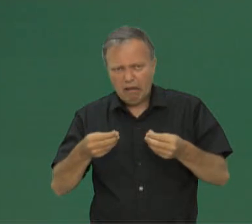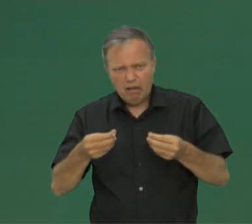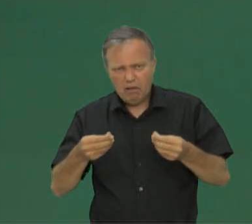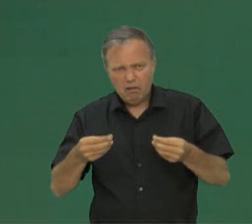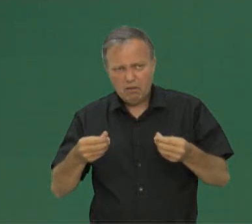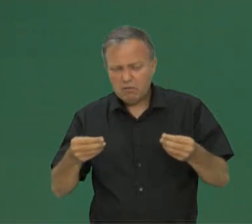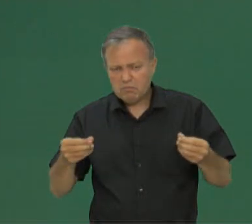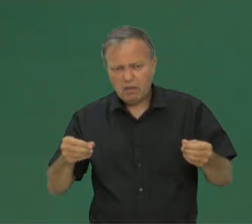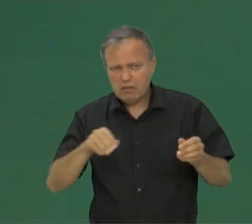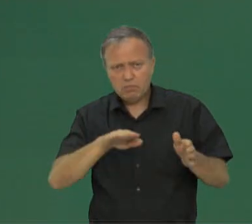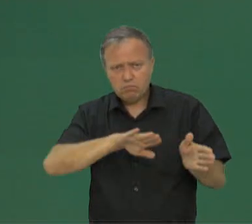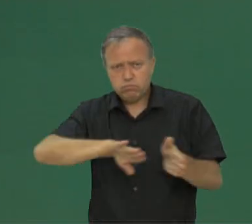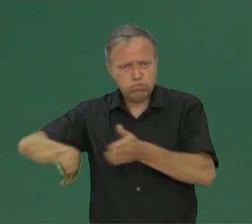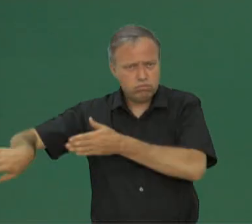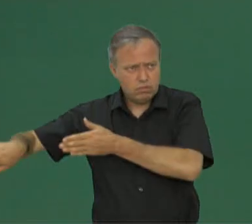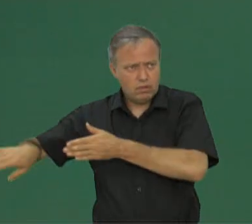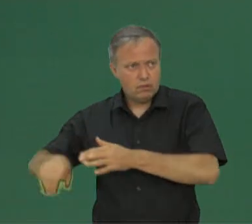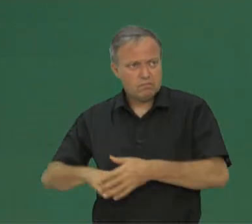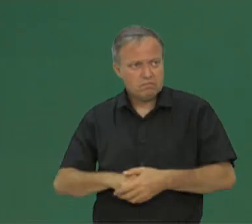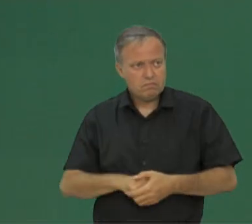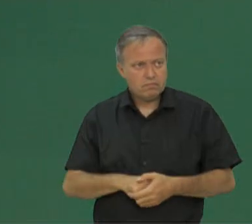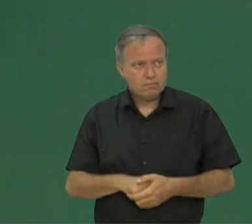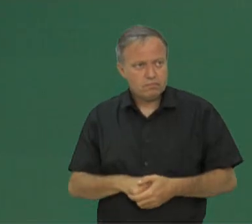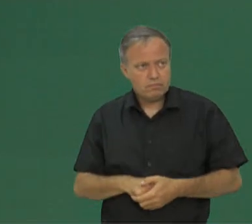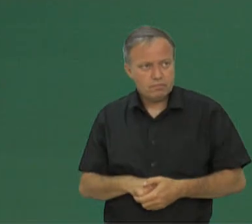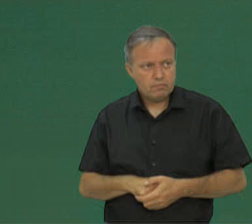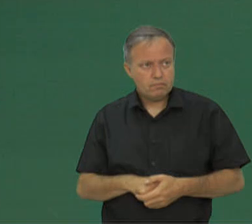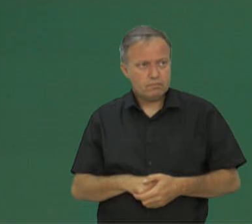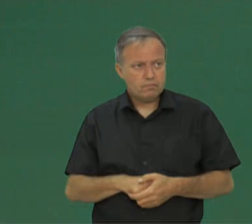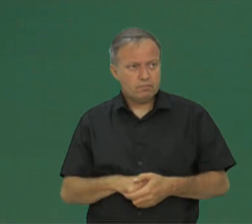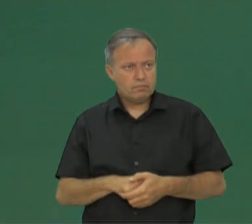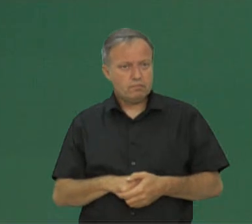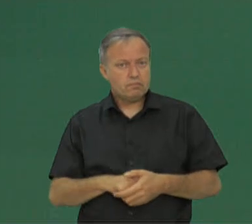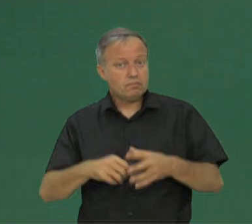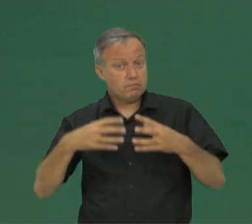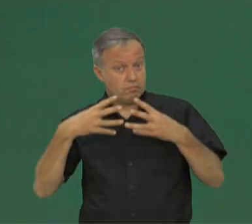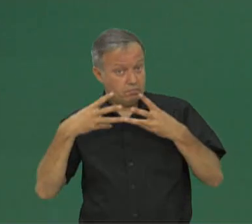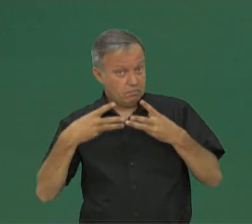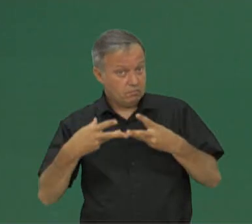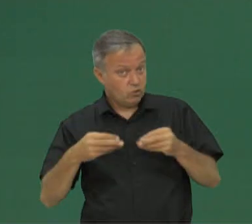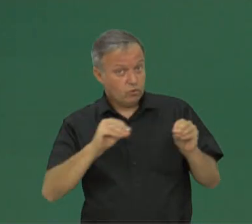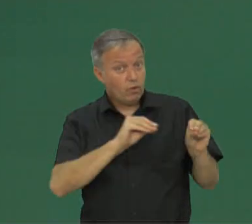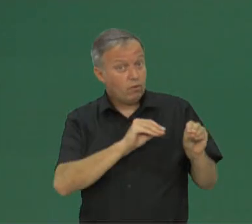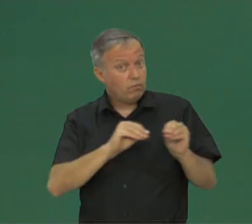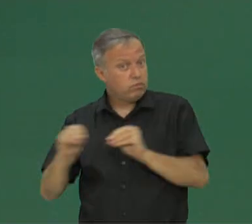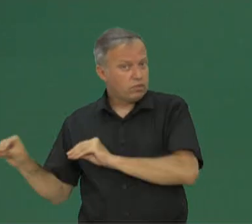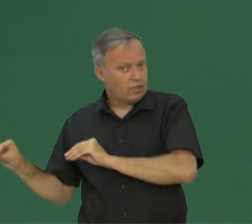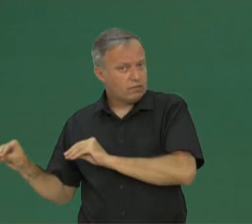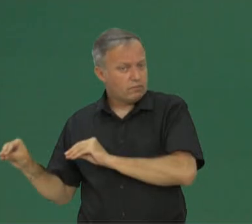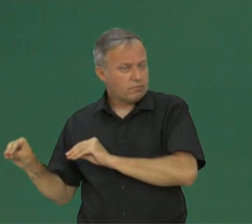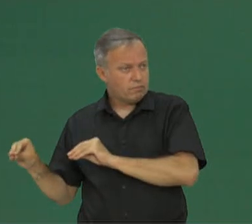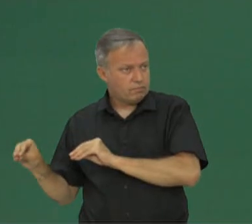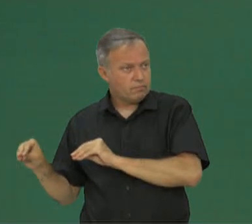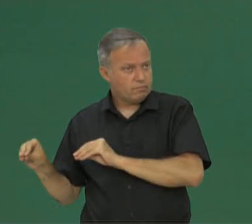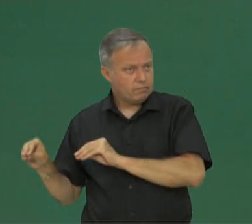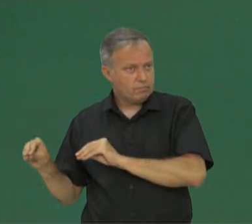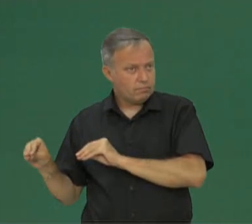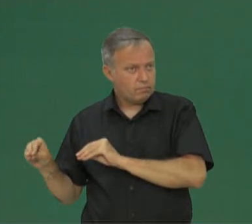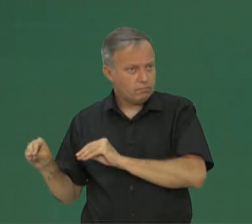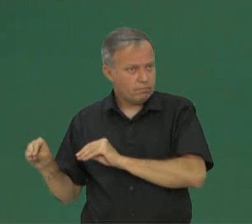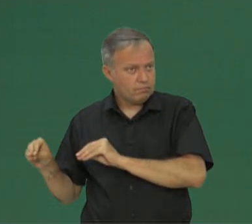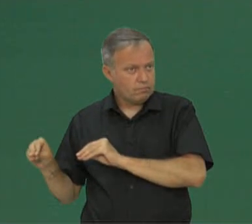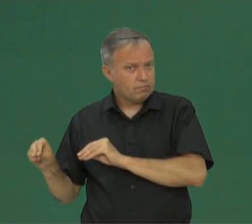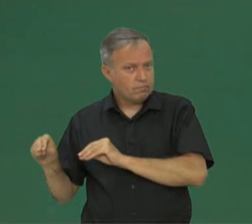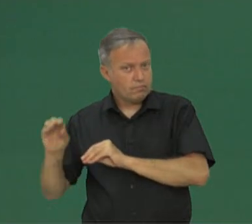Então, todo esse processo aqui para chegar até as fotografias é passageiro, tá? Esse processo do Vicky Muniz